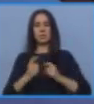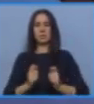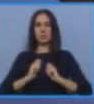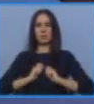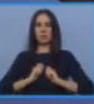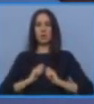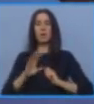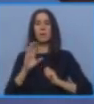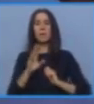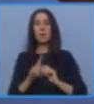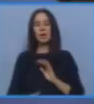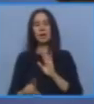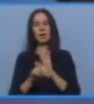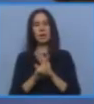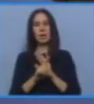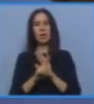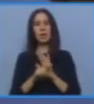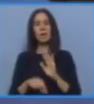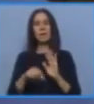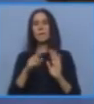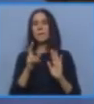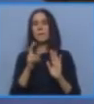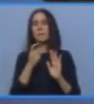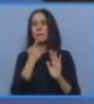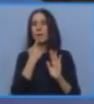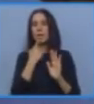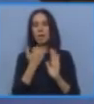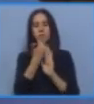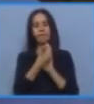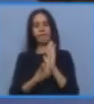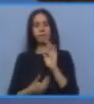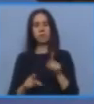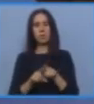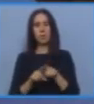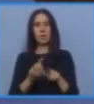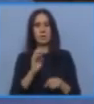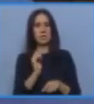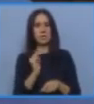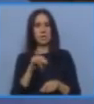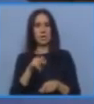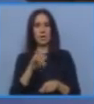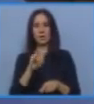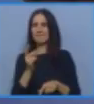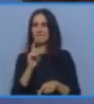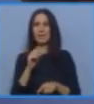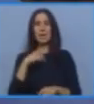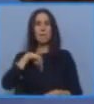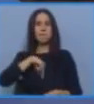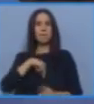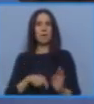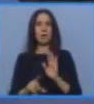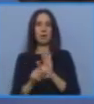lei exterior em tábuas de pedra, como no Sinai. É uma lei interior. A lei do cristão